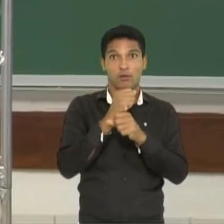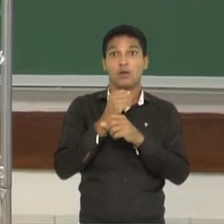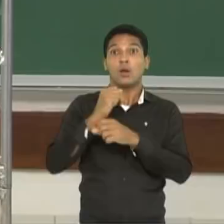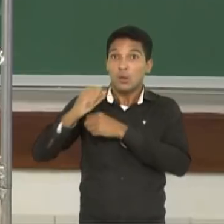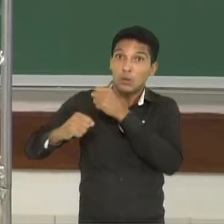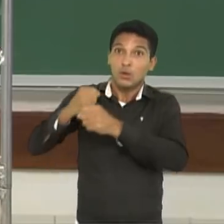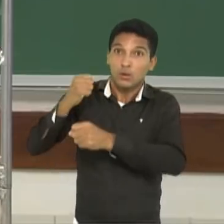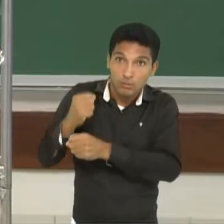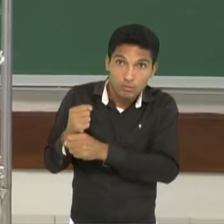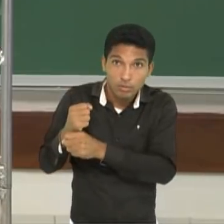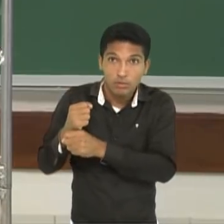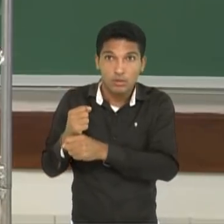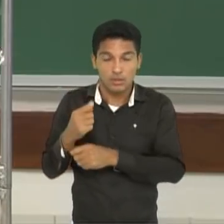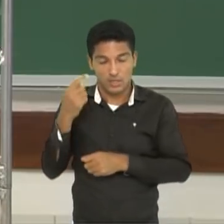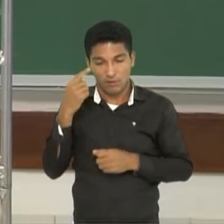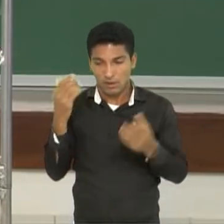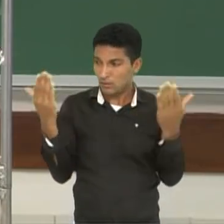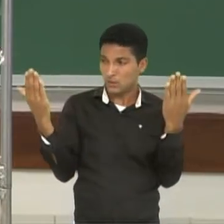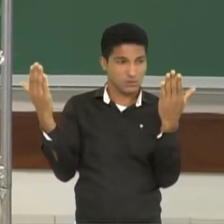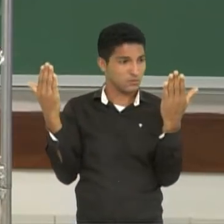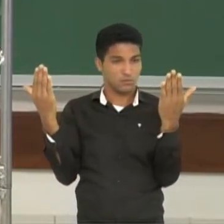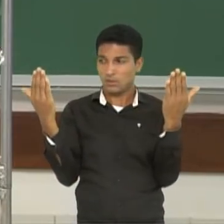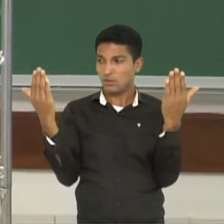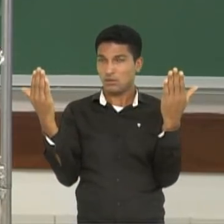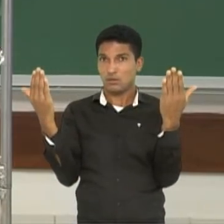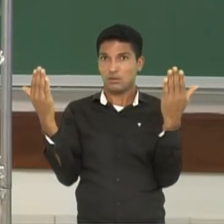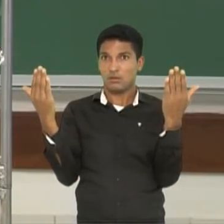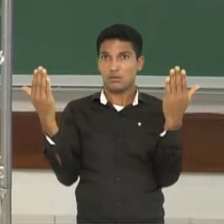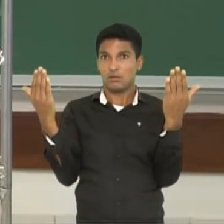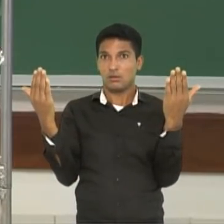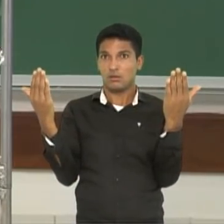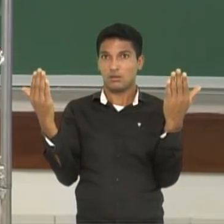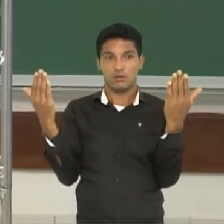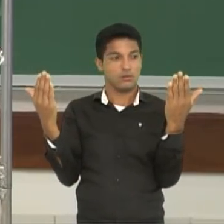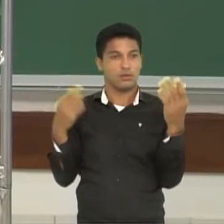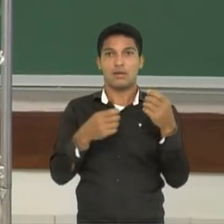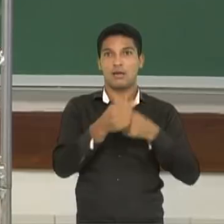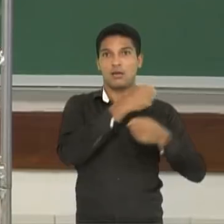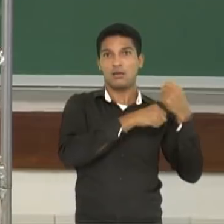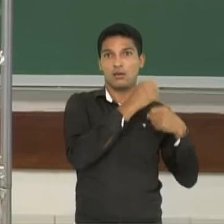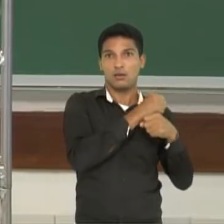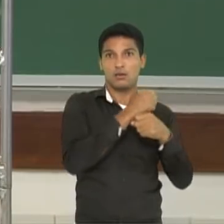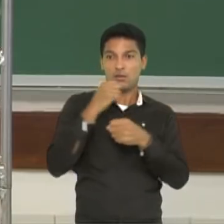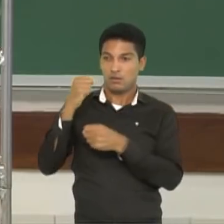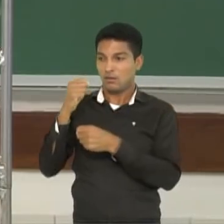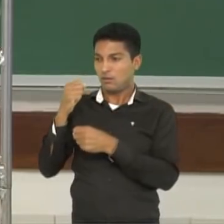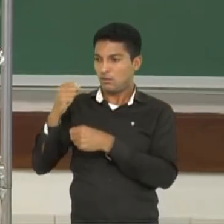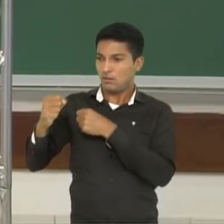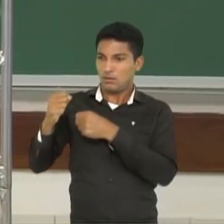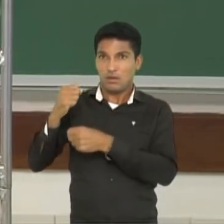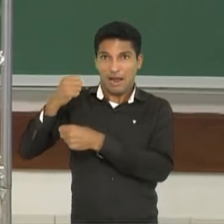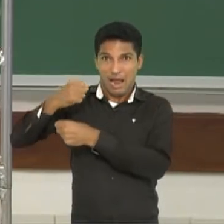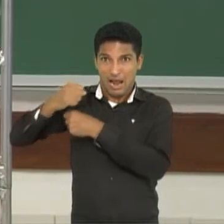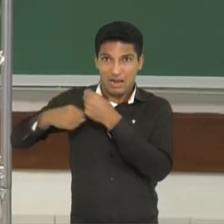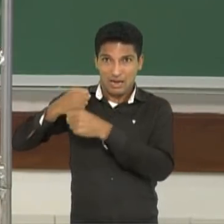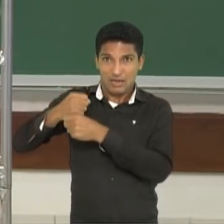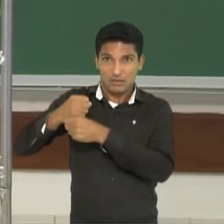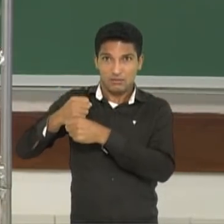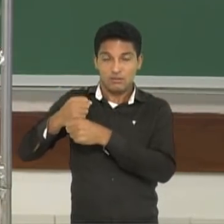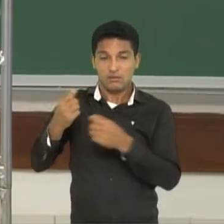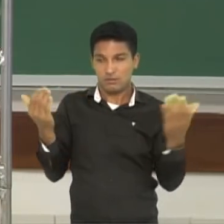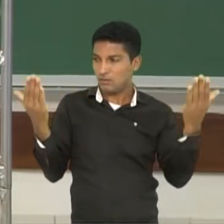próprias marcas ao longo de um período de tempo, de ano, de temporada, de ciclo olímpico, etc. Então, o que é